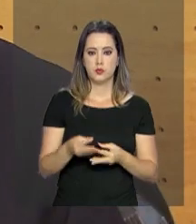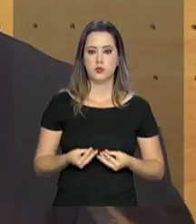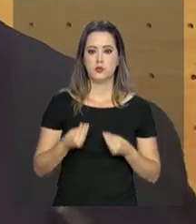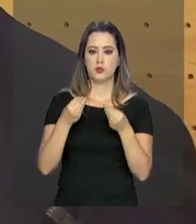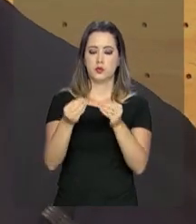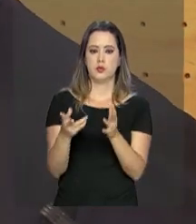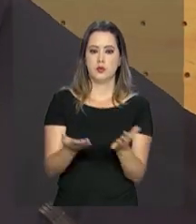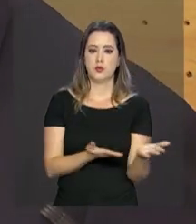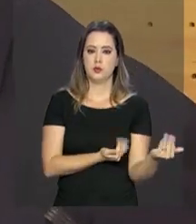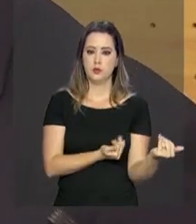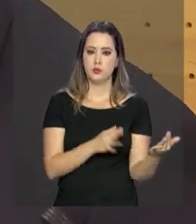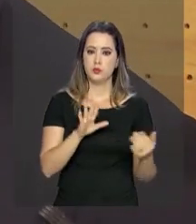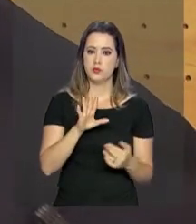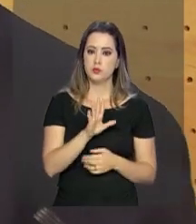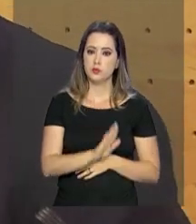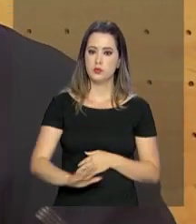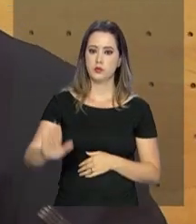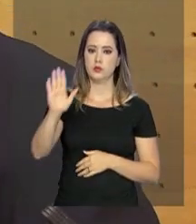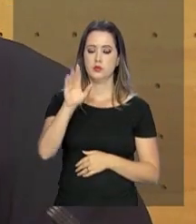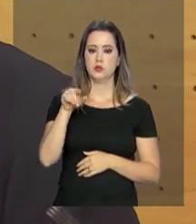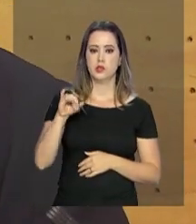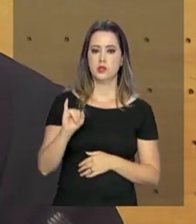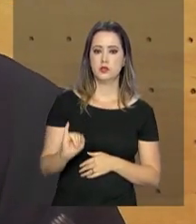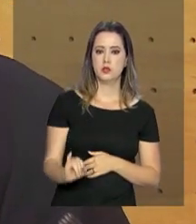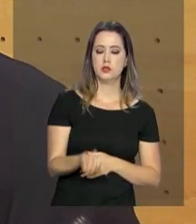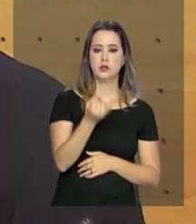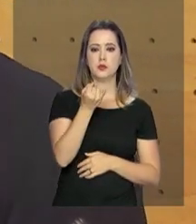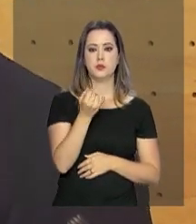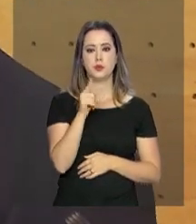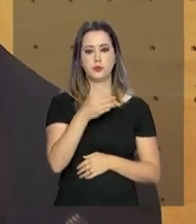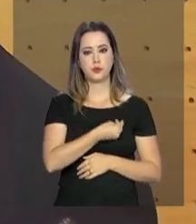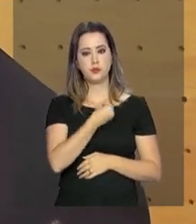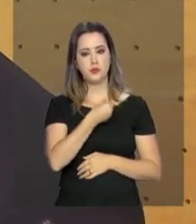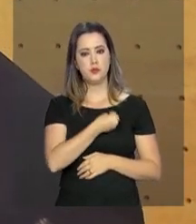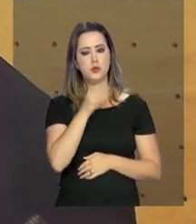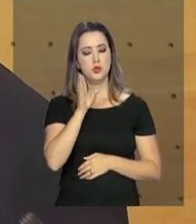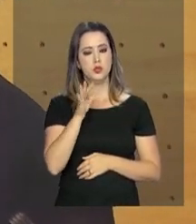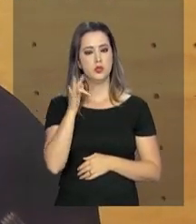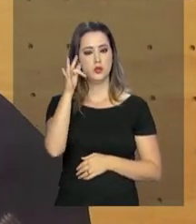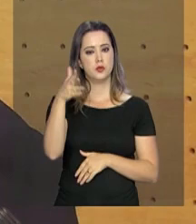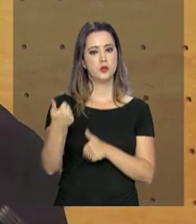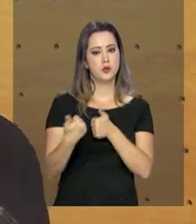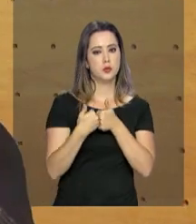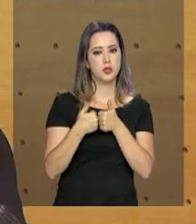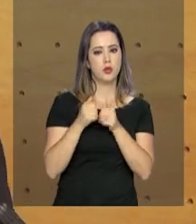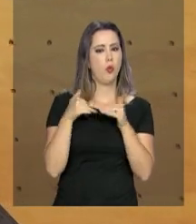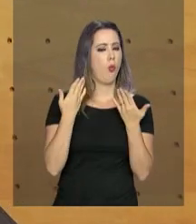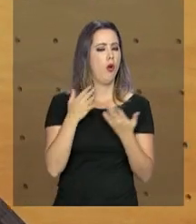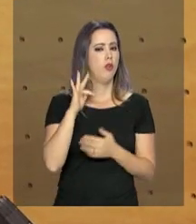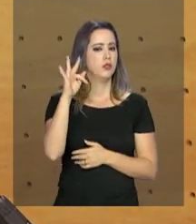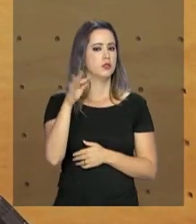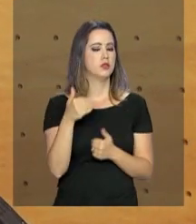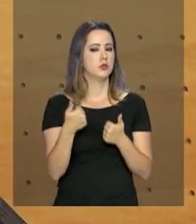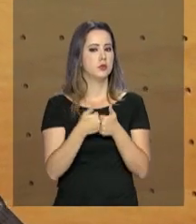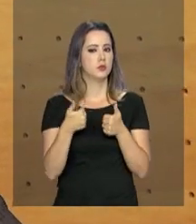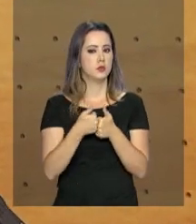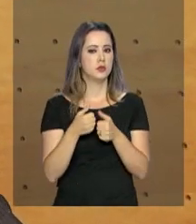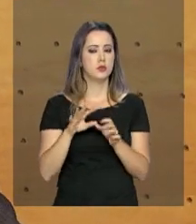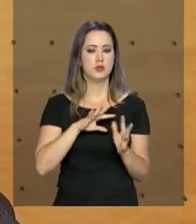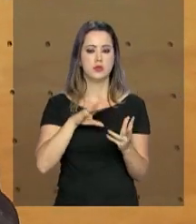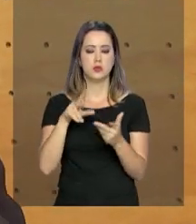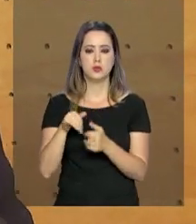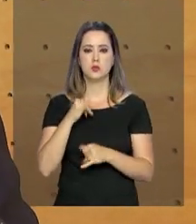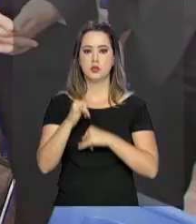aos jovens de todo o brasil a oportunidade de viver já o futuro próximo qual o futuro próximo o mundo da